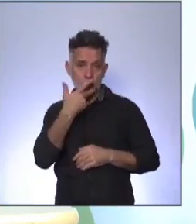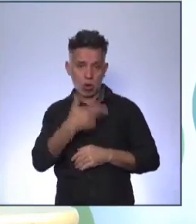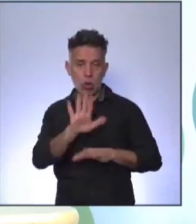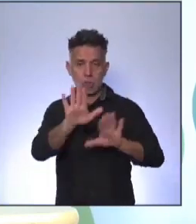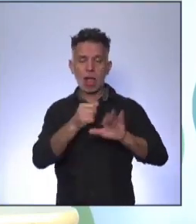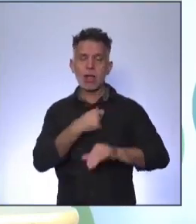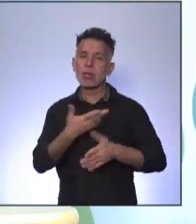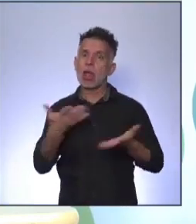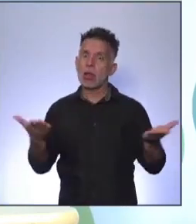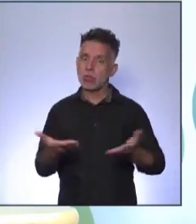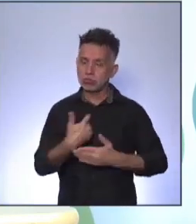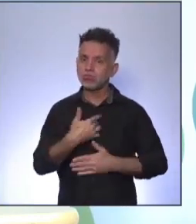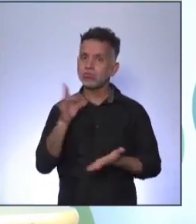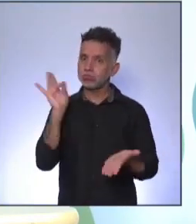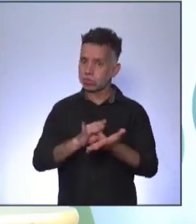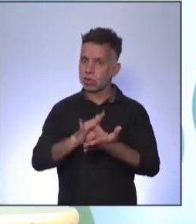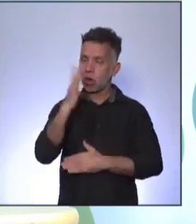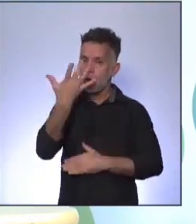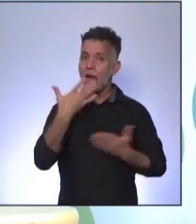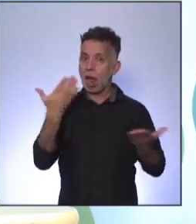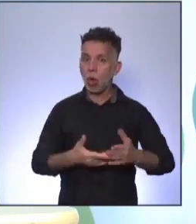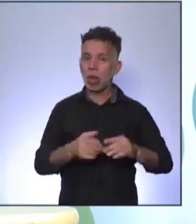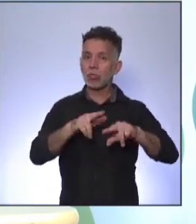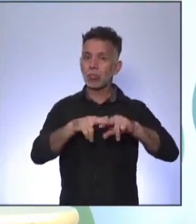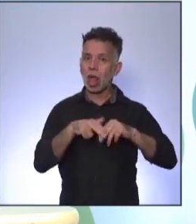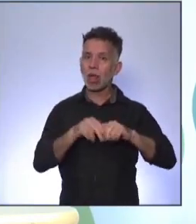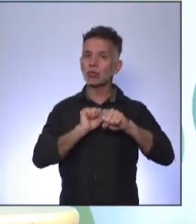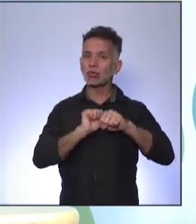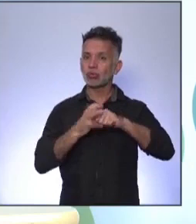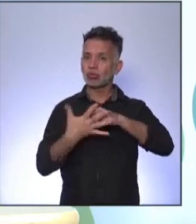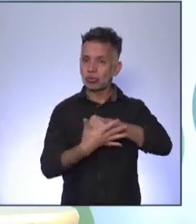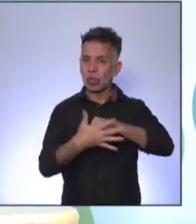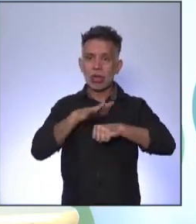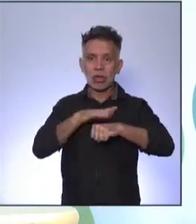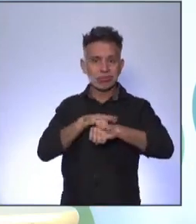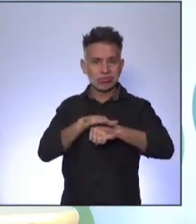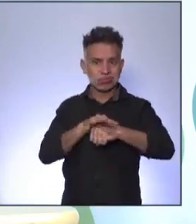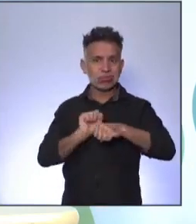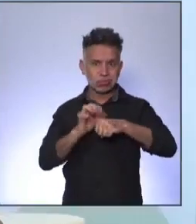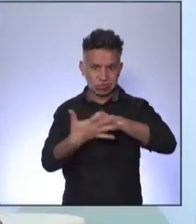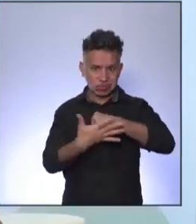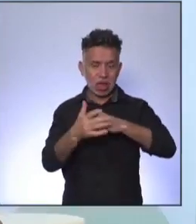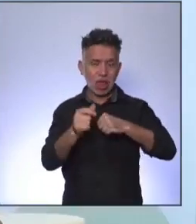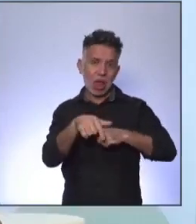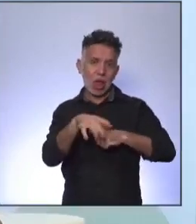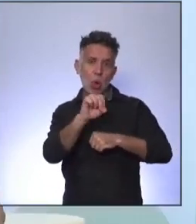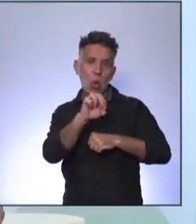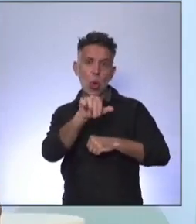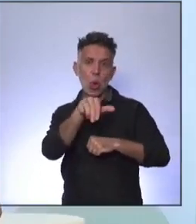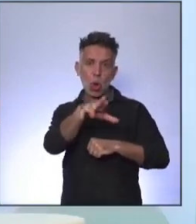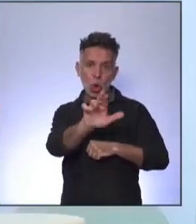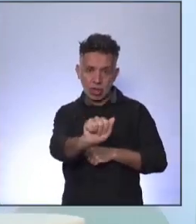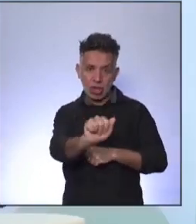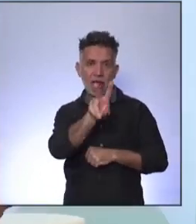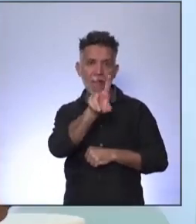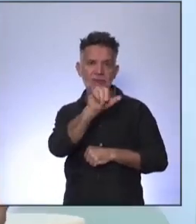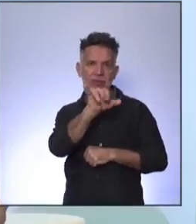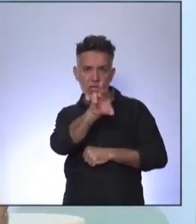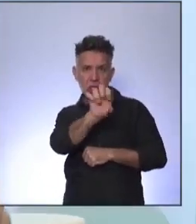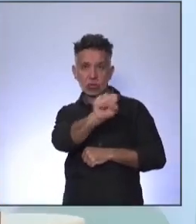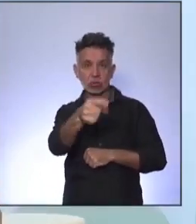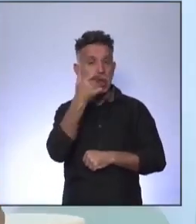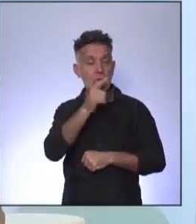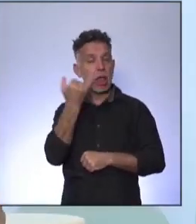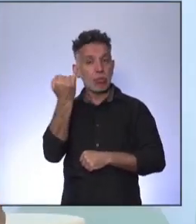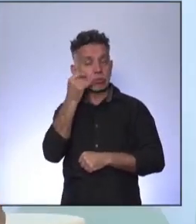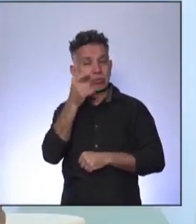A gente está em época de coronavírus, né, Robson? Fala um pouquinho. A gente está em época de coronavírus e, de repente, assim, você sair para você ir até o posto de